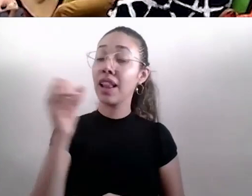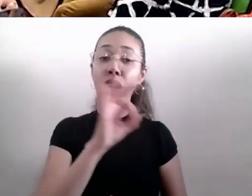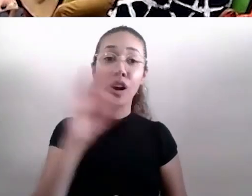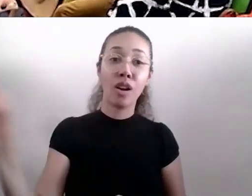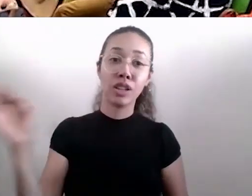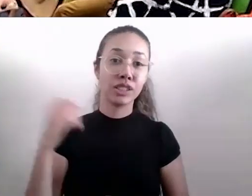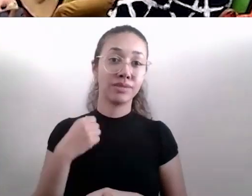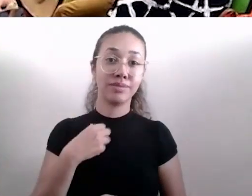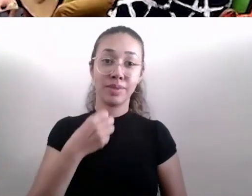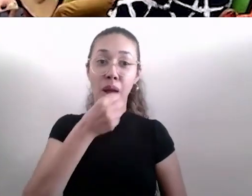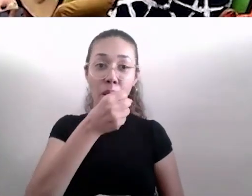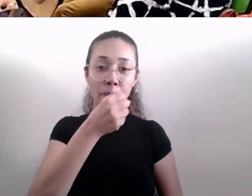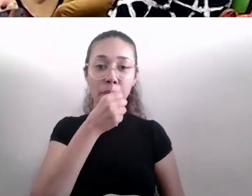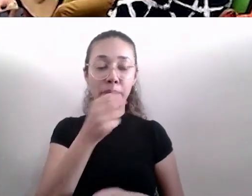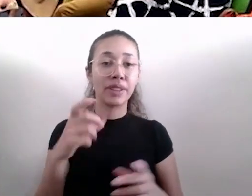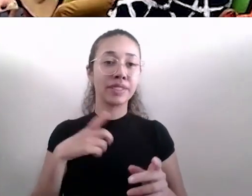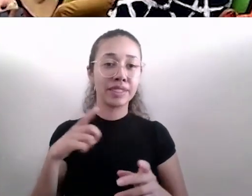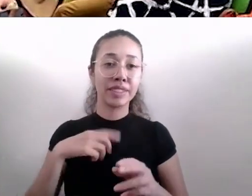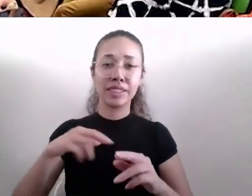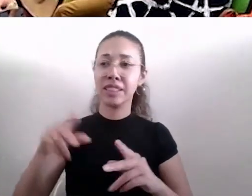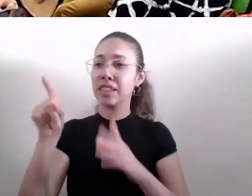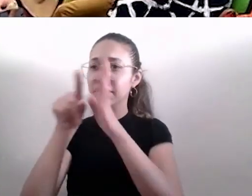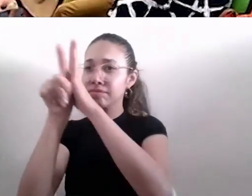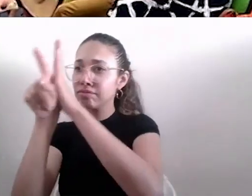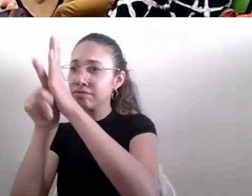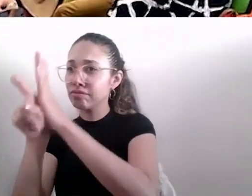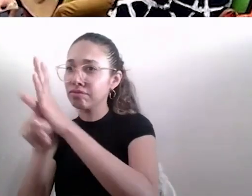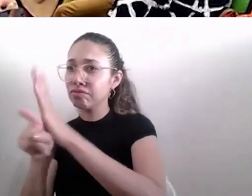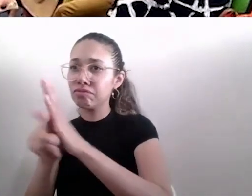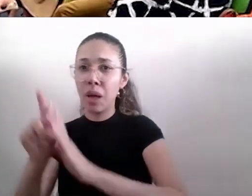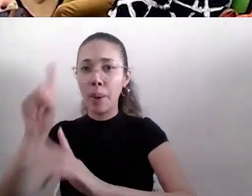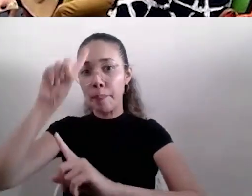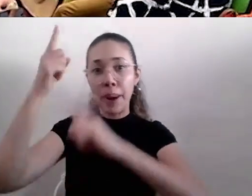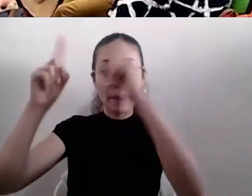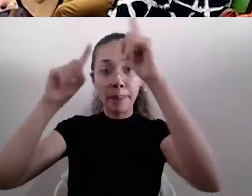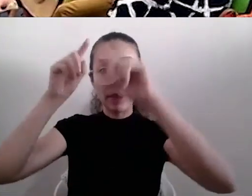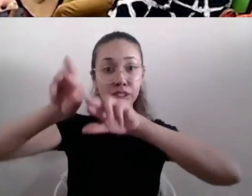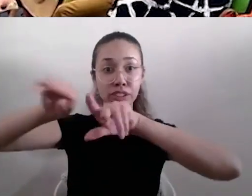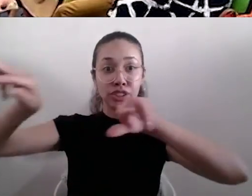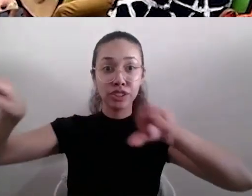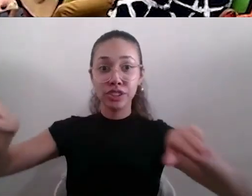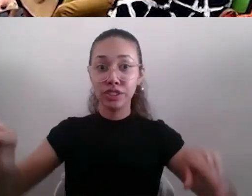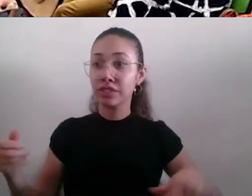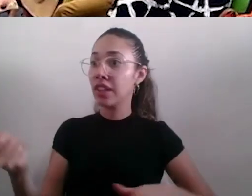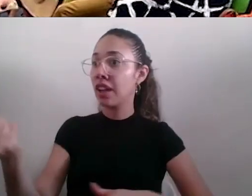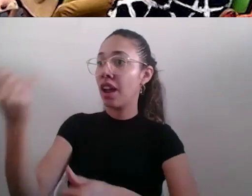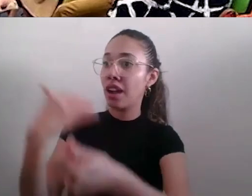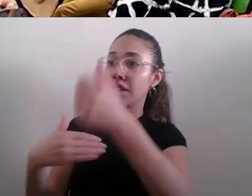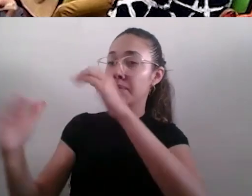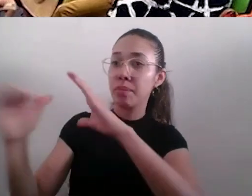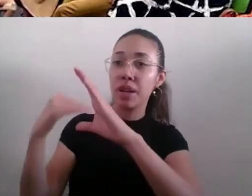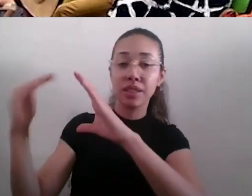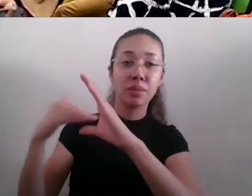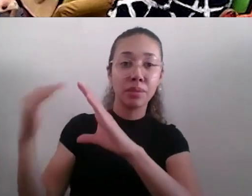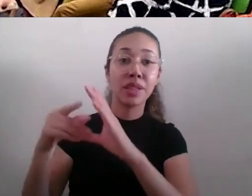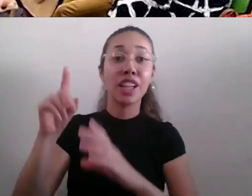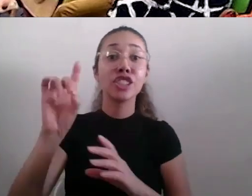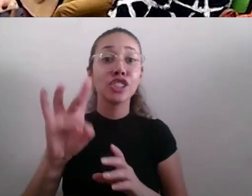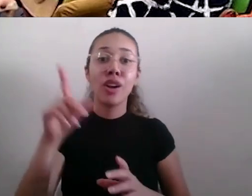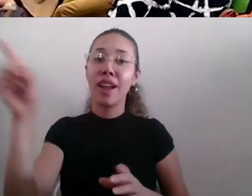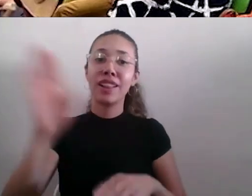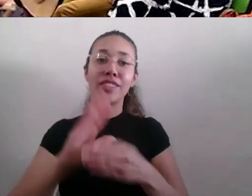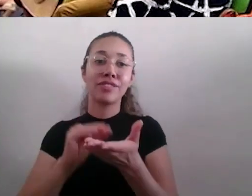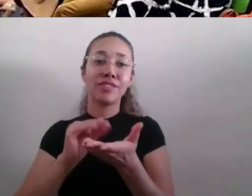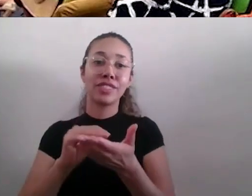repórter, maravilhosa, apura super bem, tem ideia de pauta, assim, 3 por dia ela está mandando para a gente, ela é ótima, mas ela não escreve roteiro para